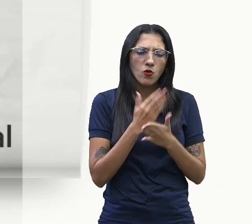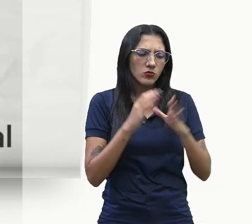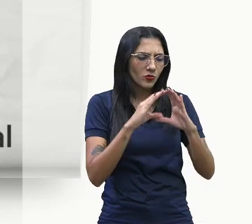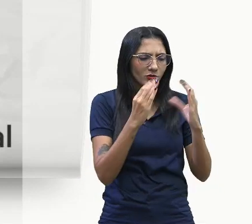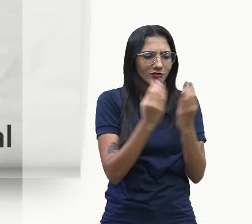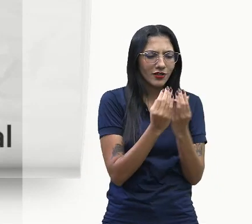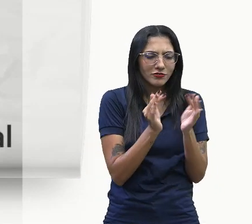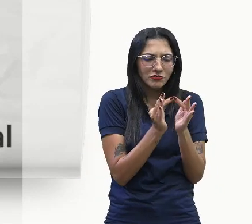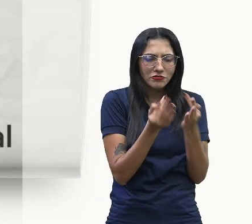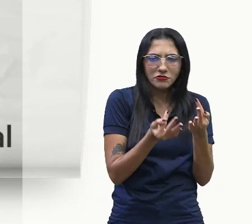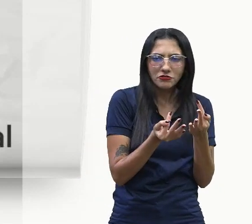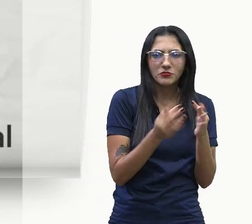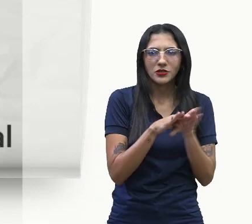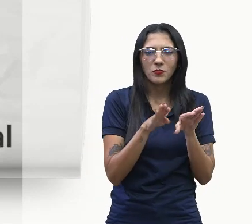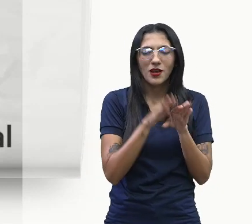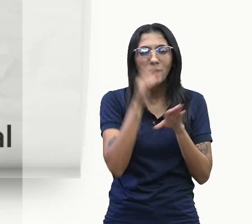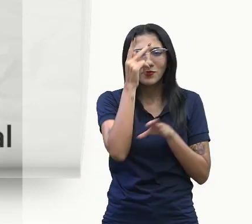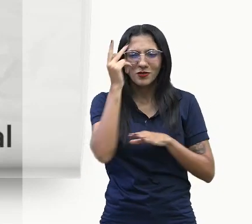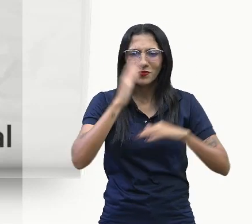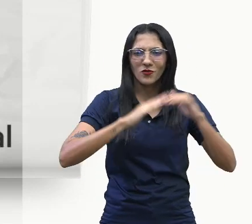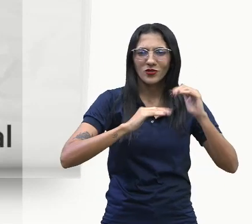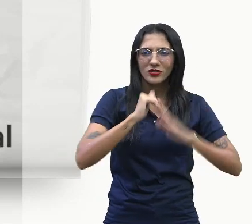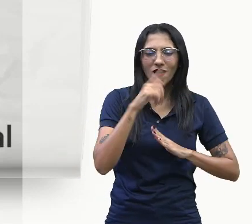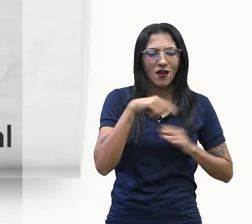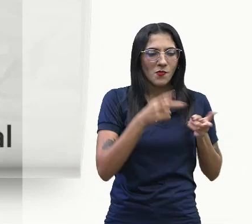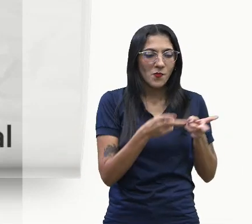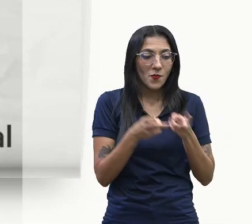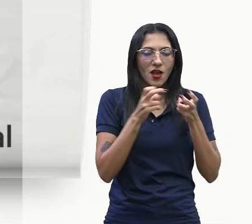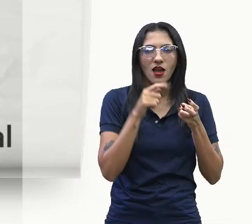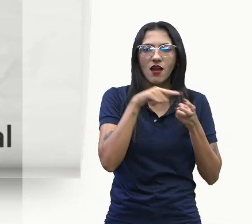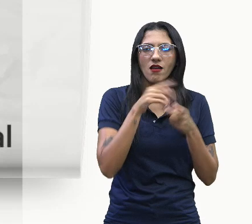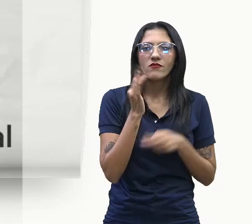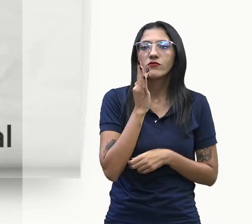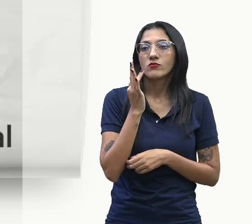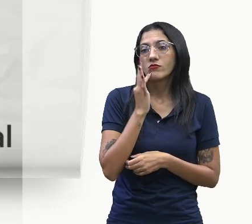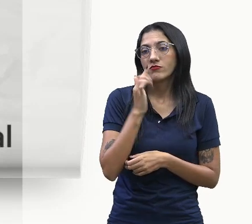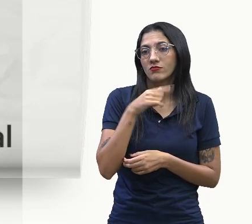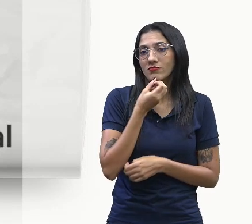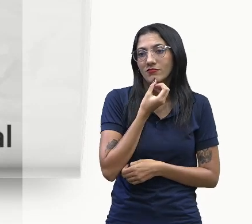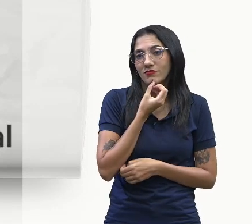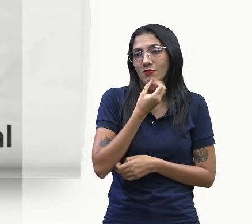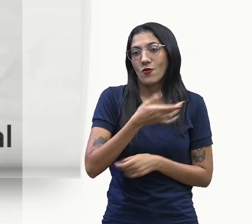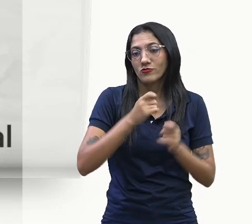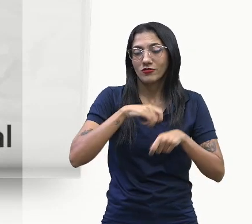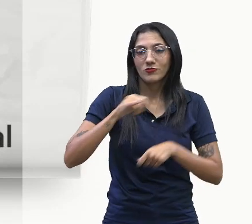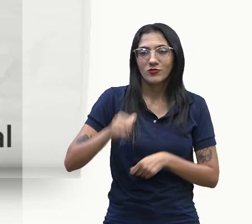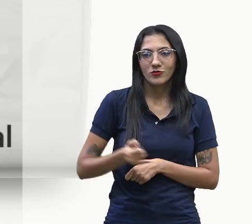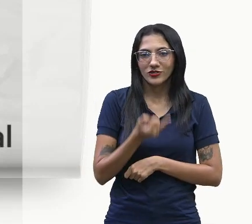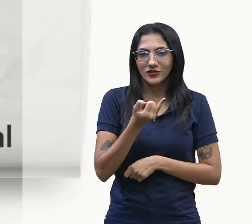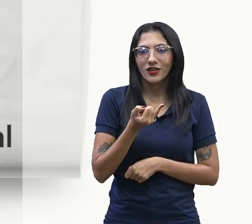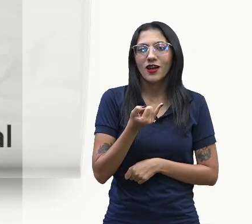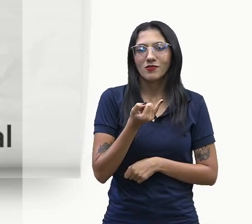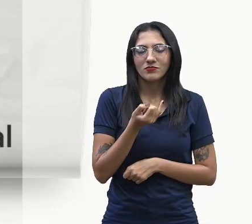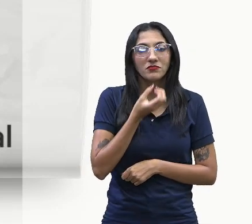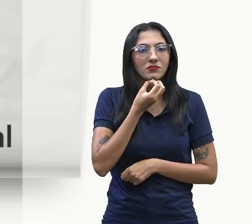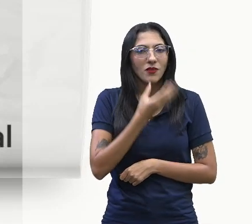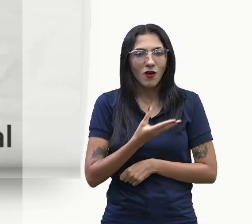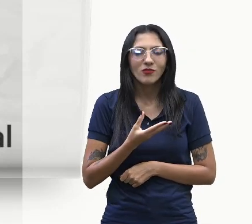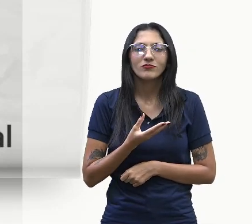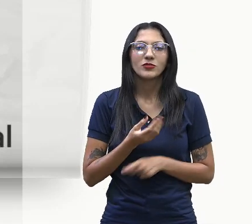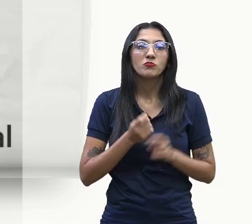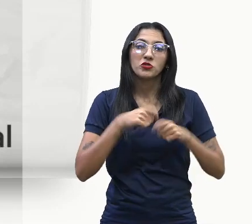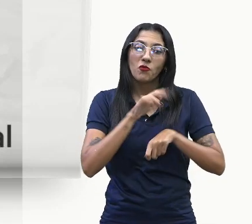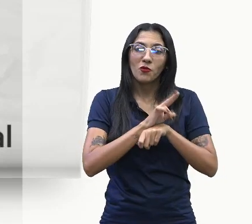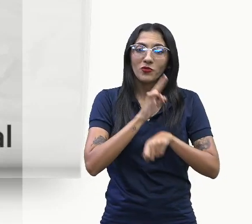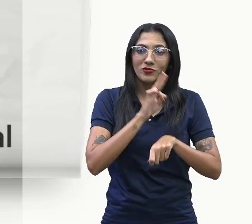e artesãos têm encontrado no Tucumã uma fonte de renda estável e